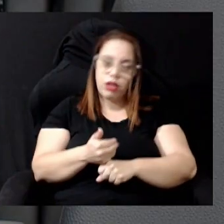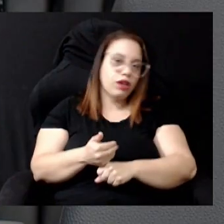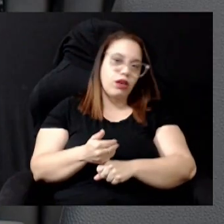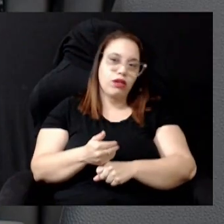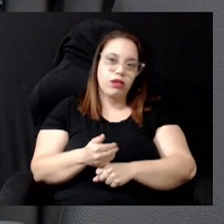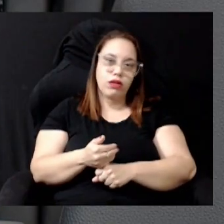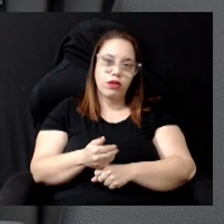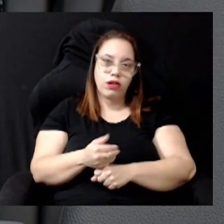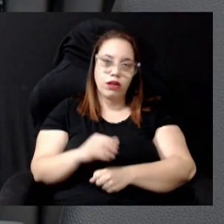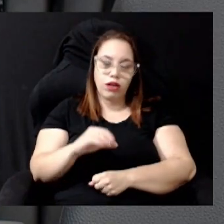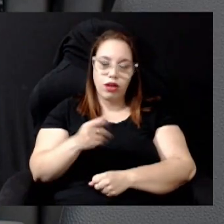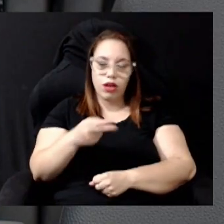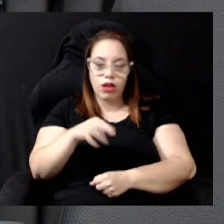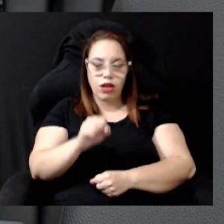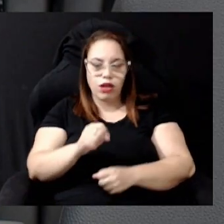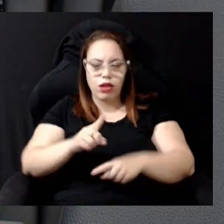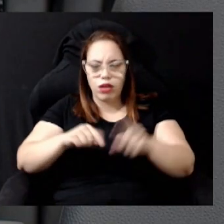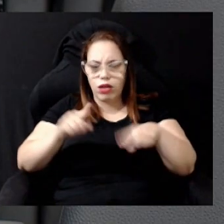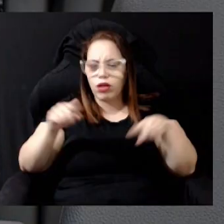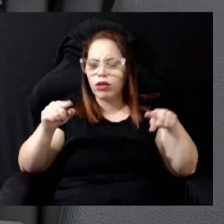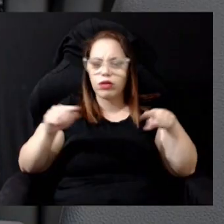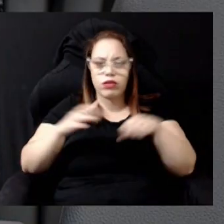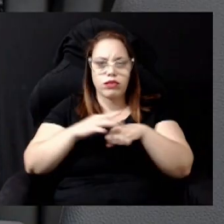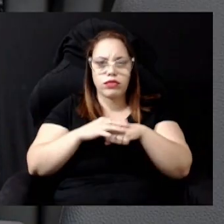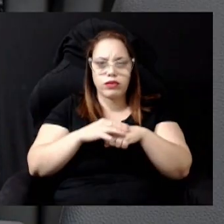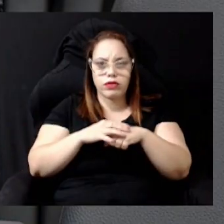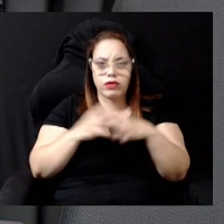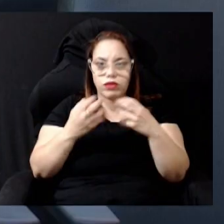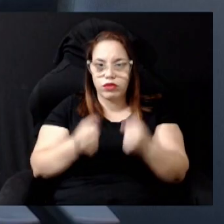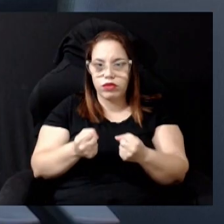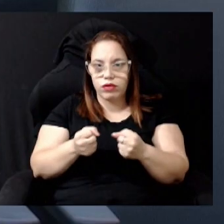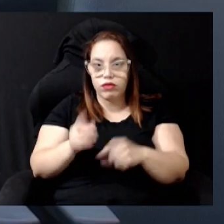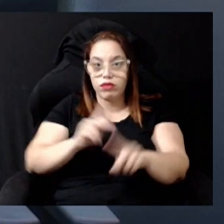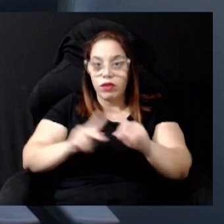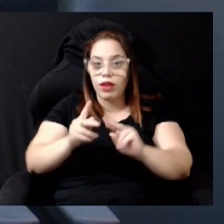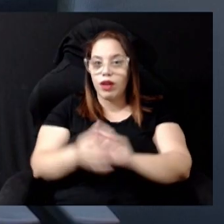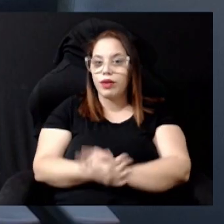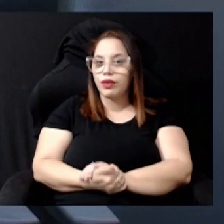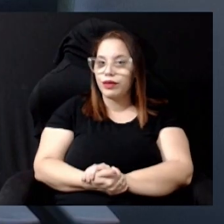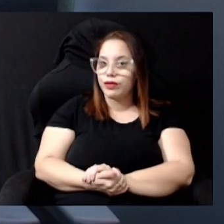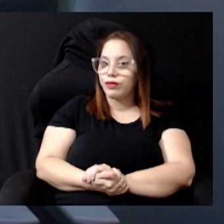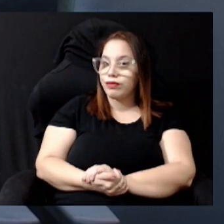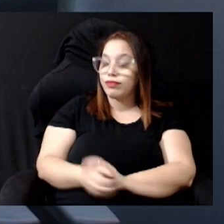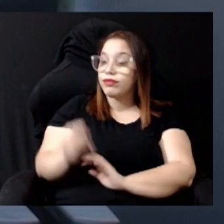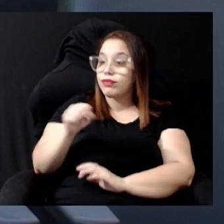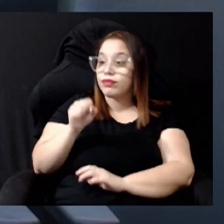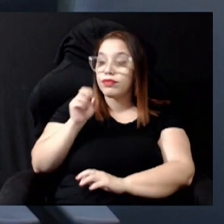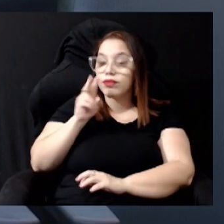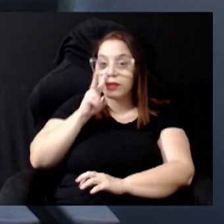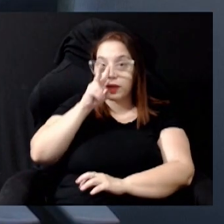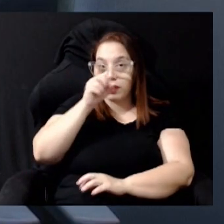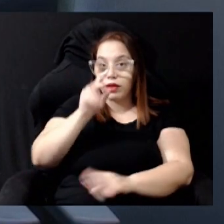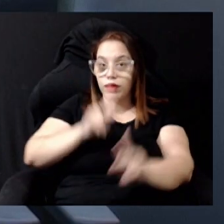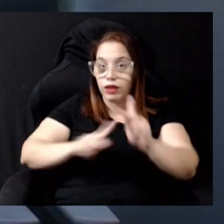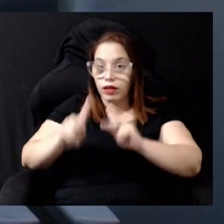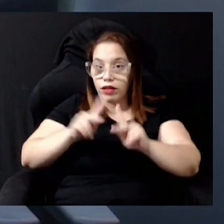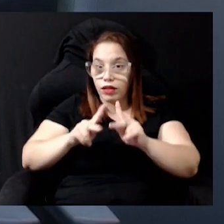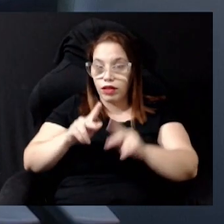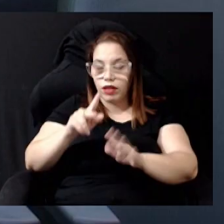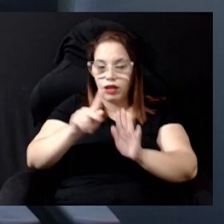seja nas demais doenças que acometem toda a nossa população. Então, reforçando para o público, essa PLO